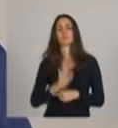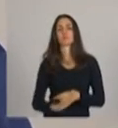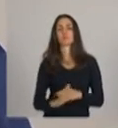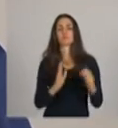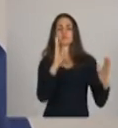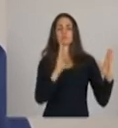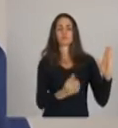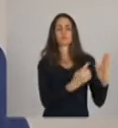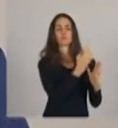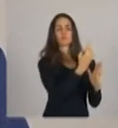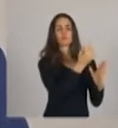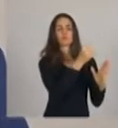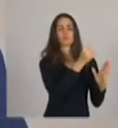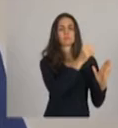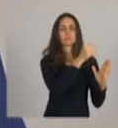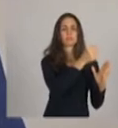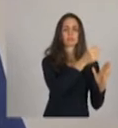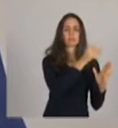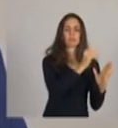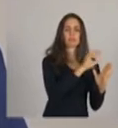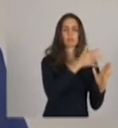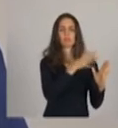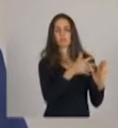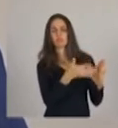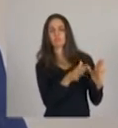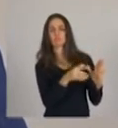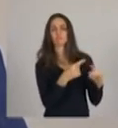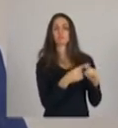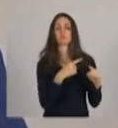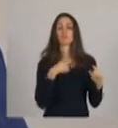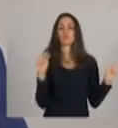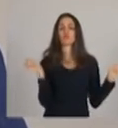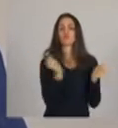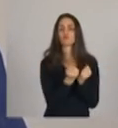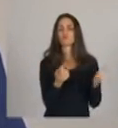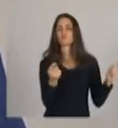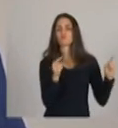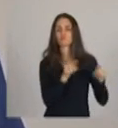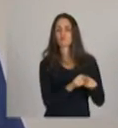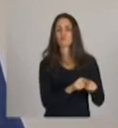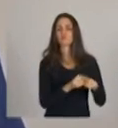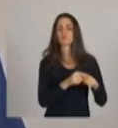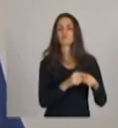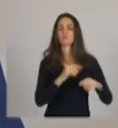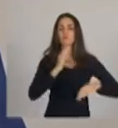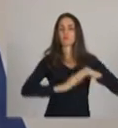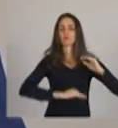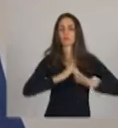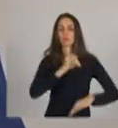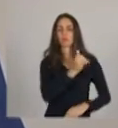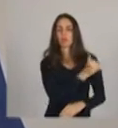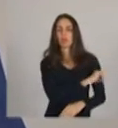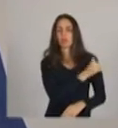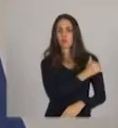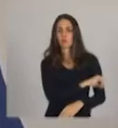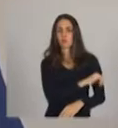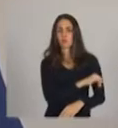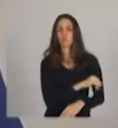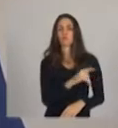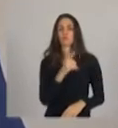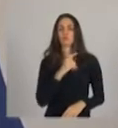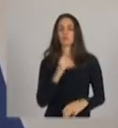70, junto aos artistas fundadores musicais do Rio de Janeiro, que atuavam no famoso Beco